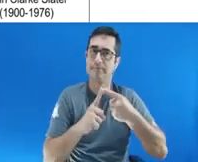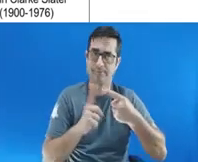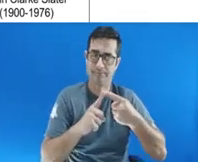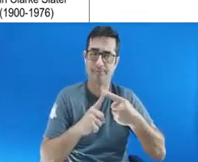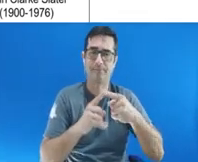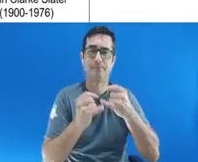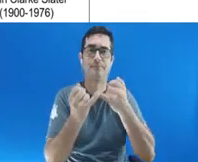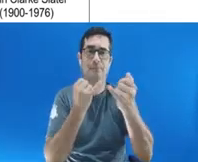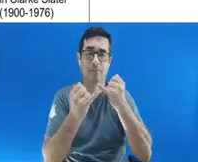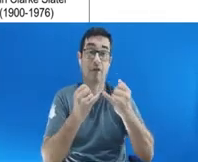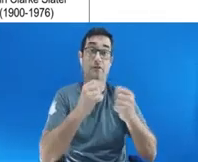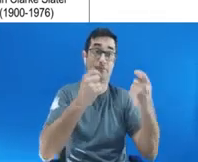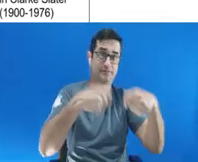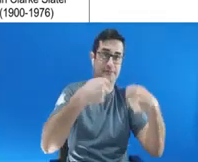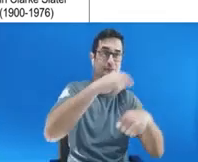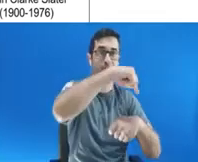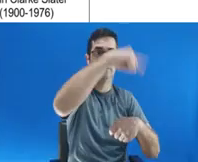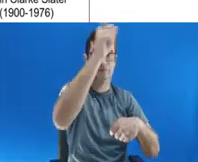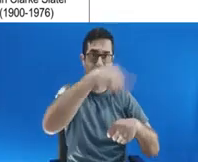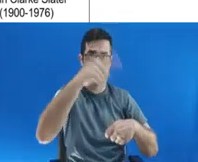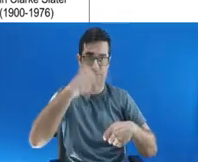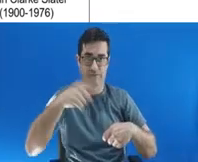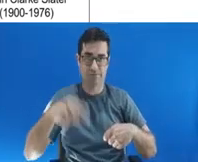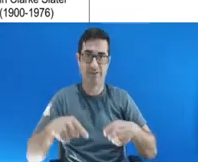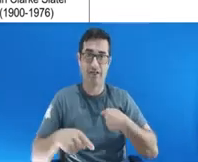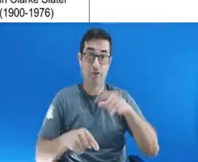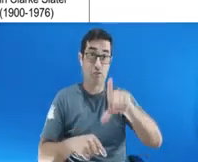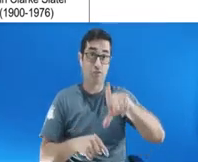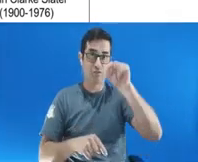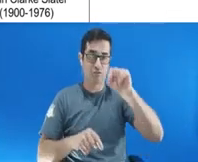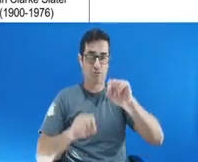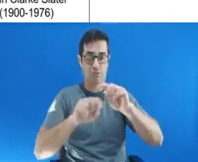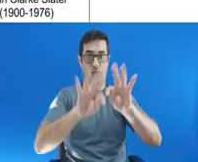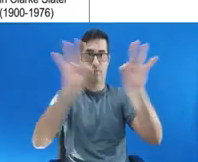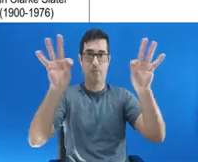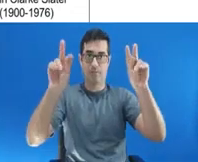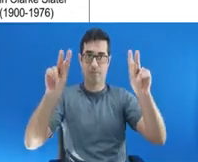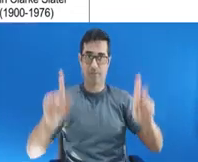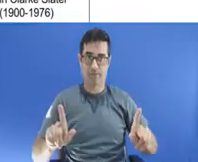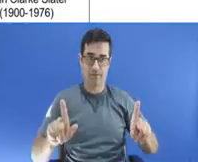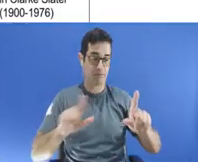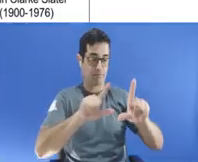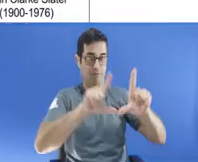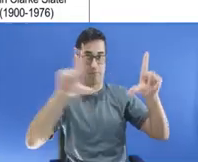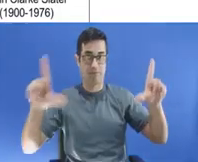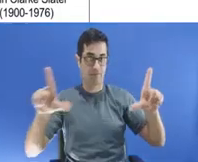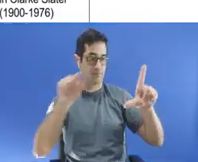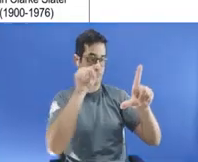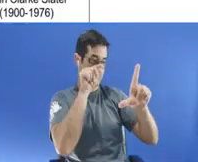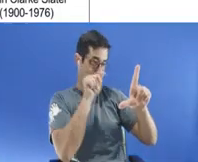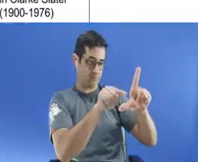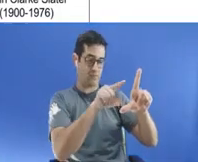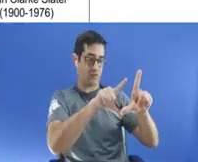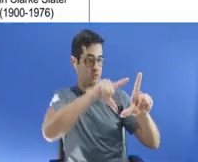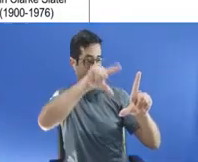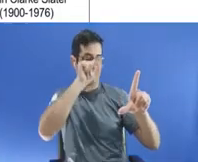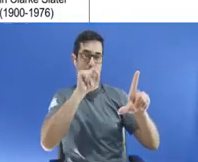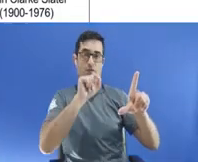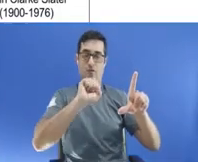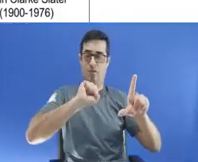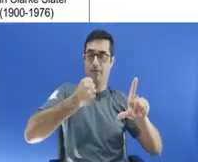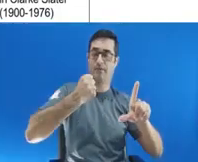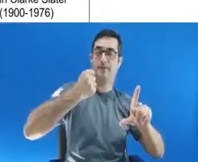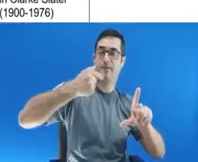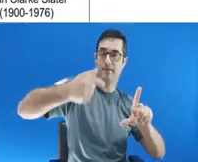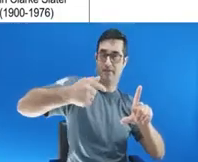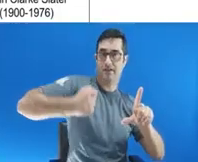elemento químico bem grande, né, bem volumoso, que tem número atômico 87. E eu fiz aqui a distribuição